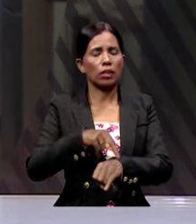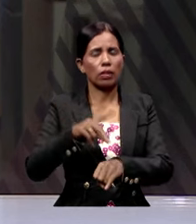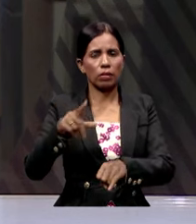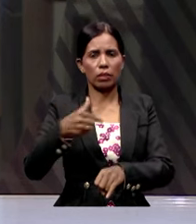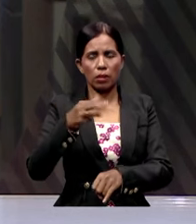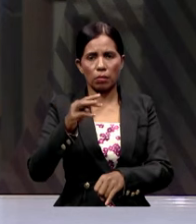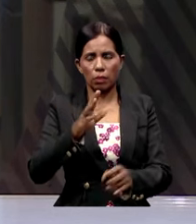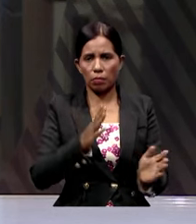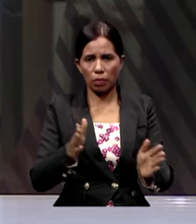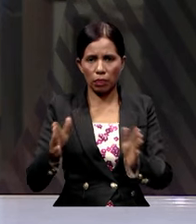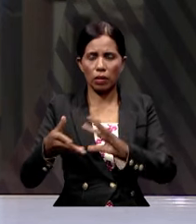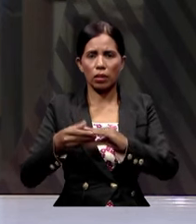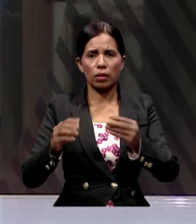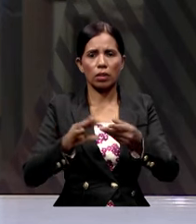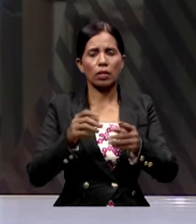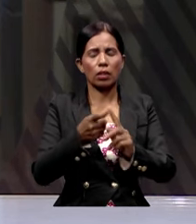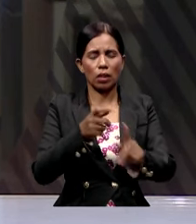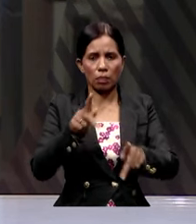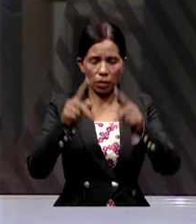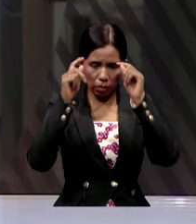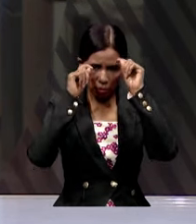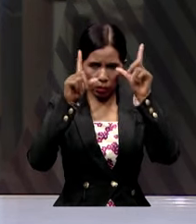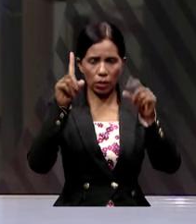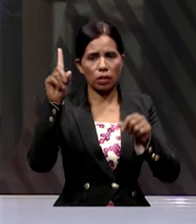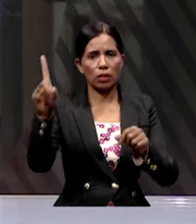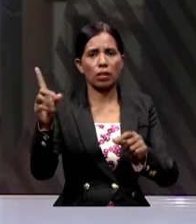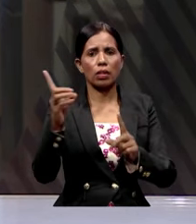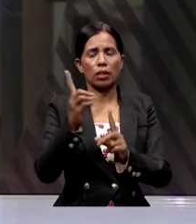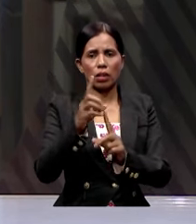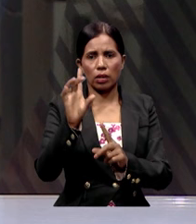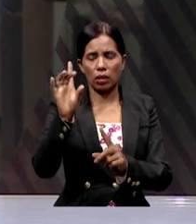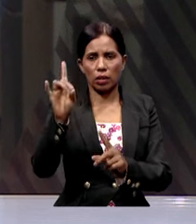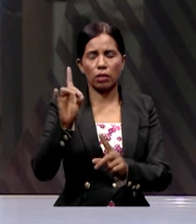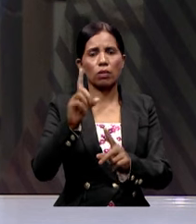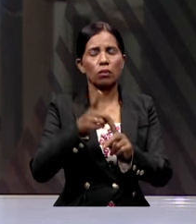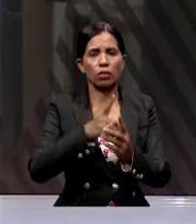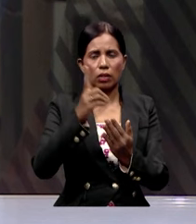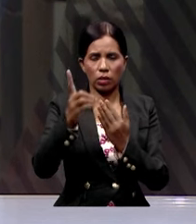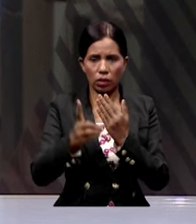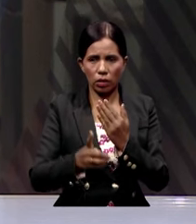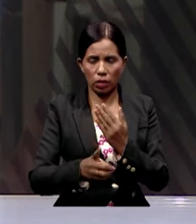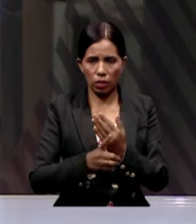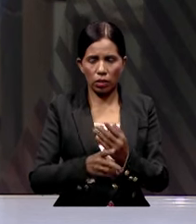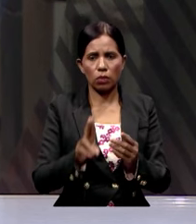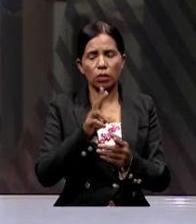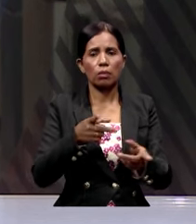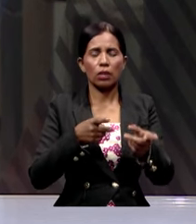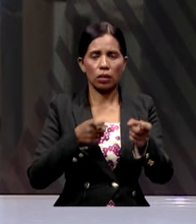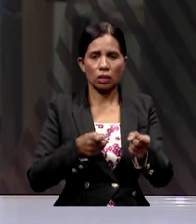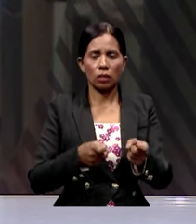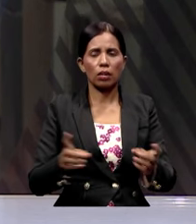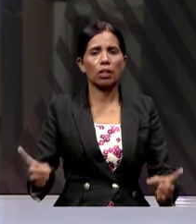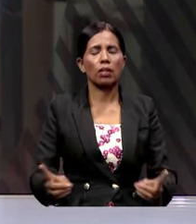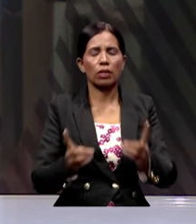Jemen preparou na historia husi timoruan ida nebe ia lorong hitu fulan dezembro karmos kilat hodi tiru